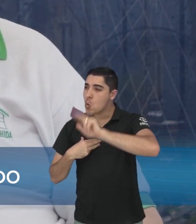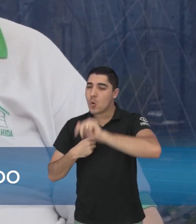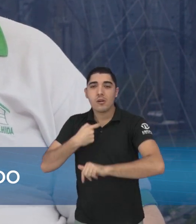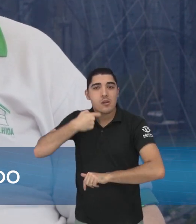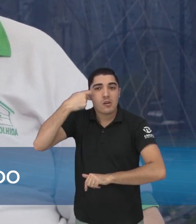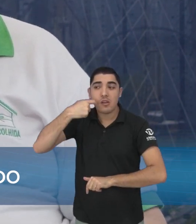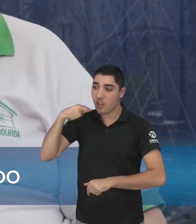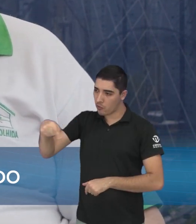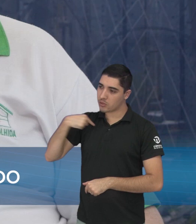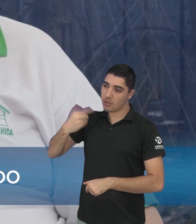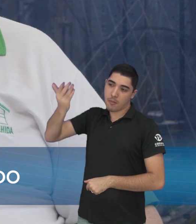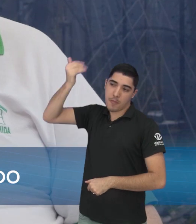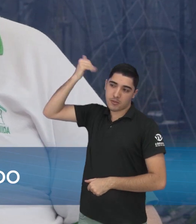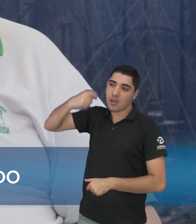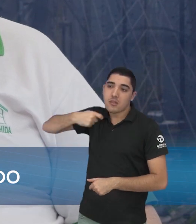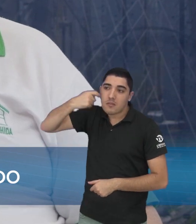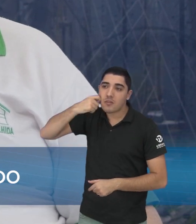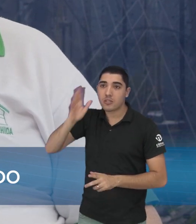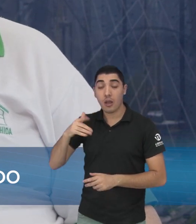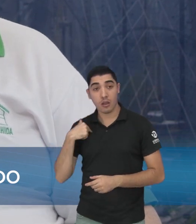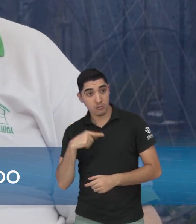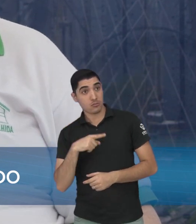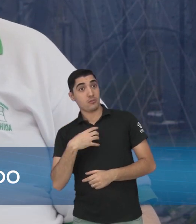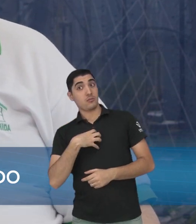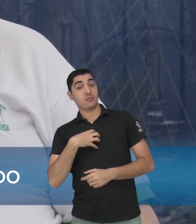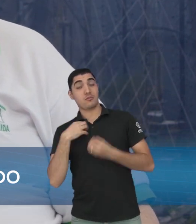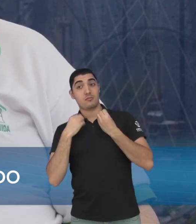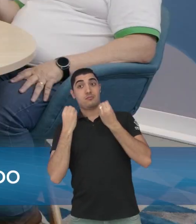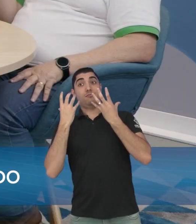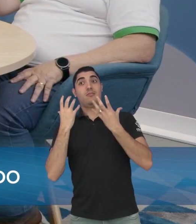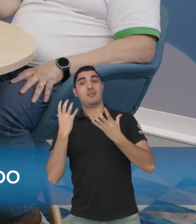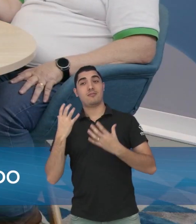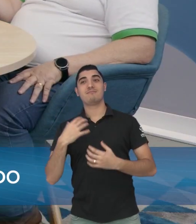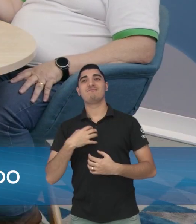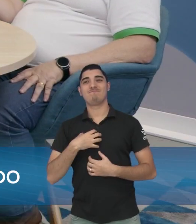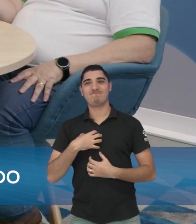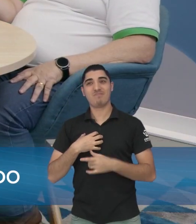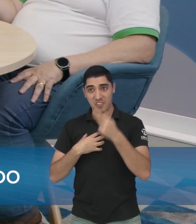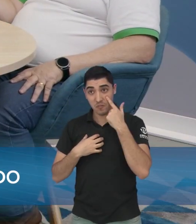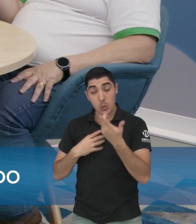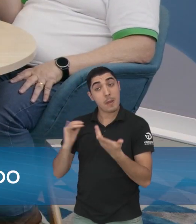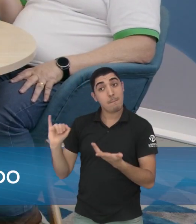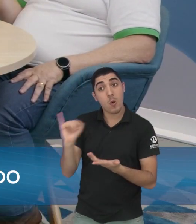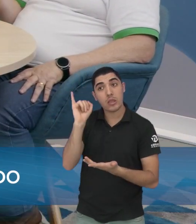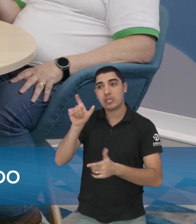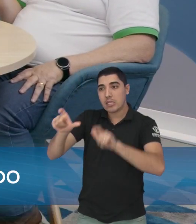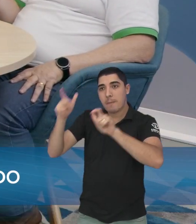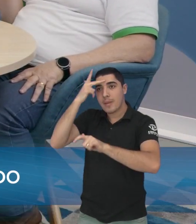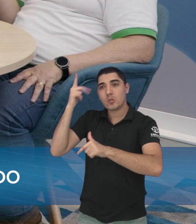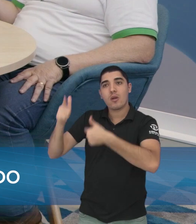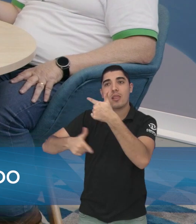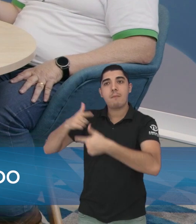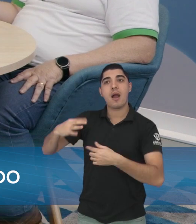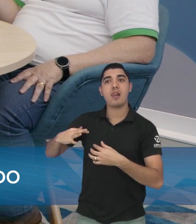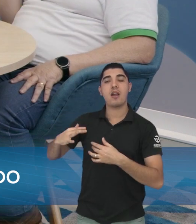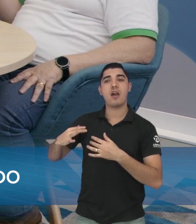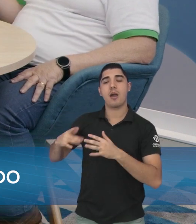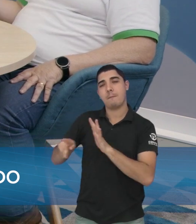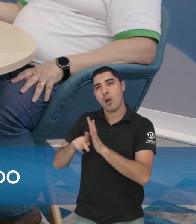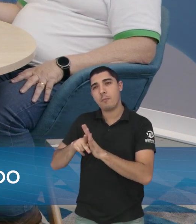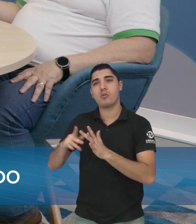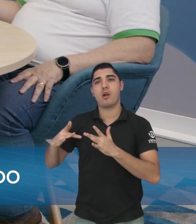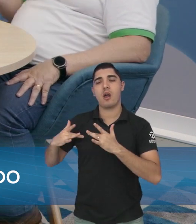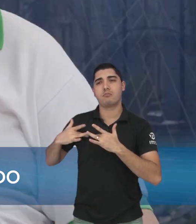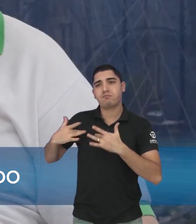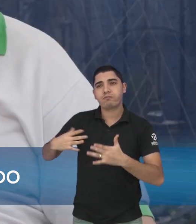hospital. Então isso é muito importante para quem pratica o voluntariado, ele não tem às vezes essa noção do bem